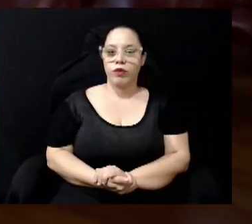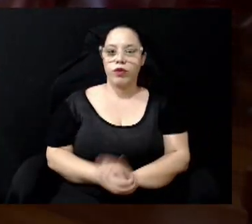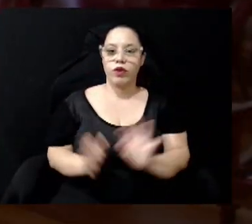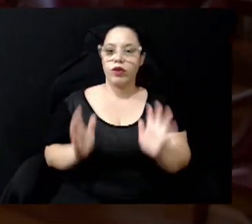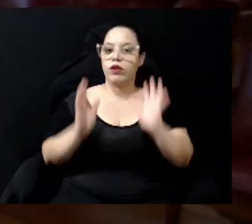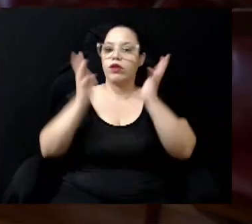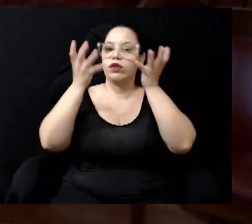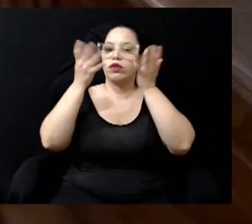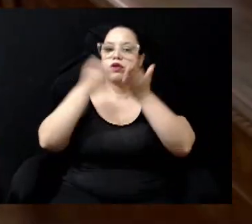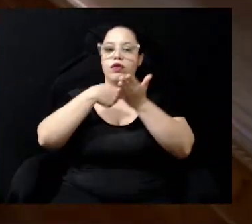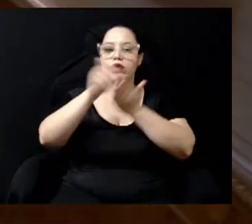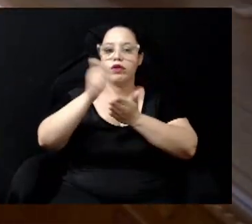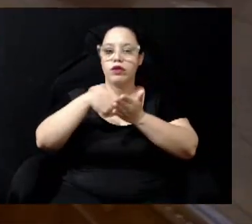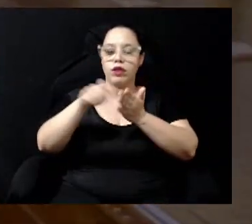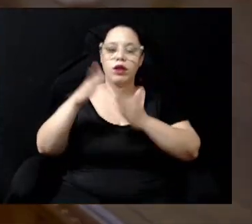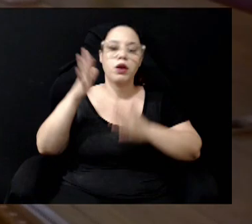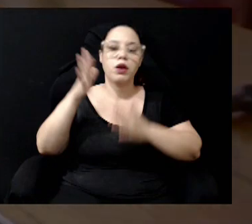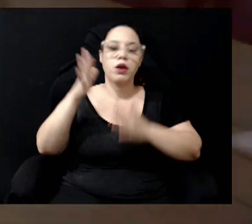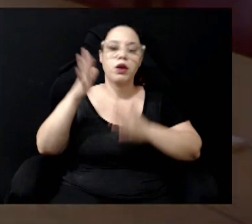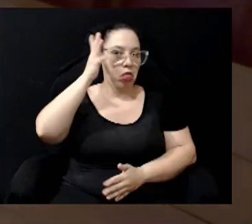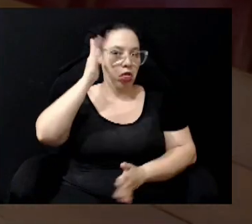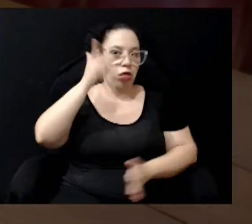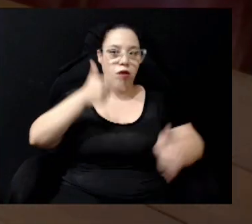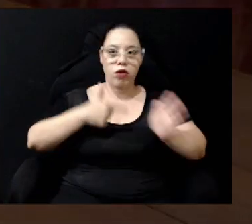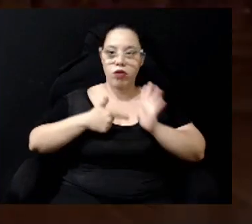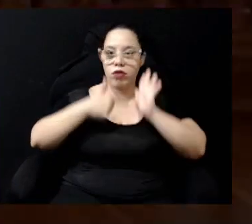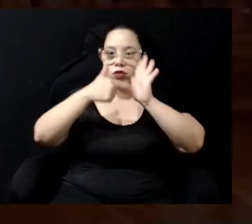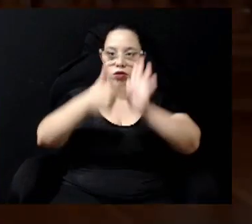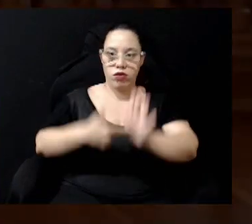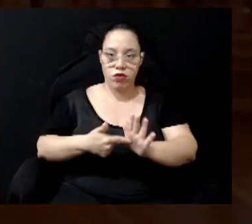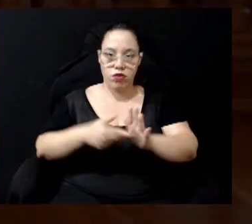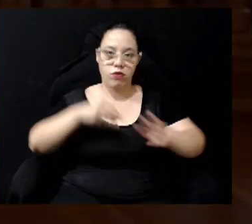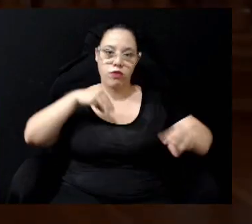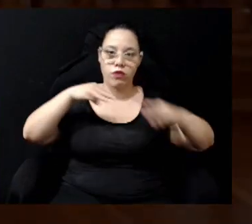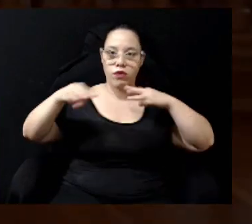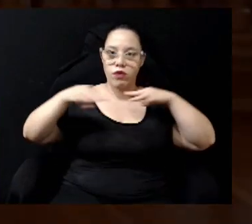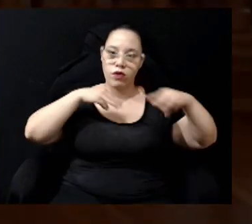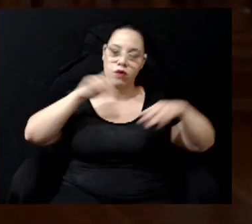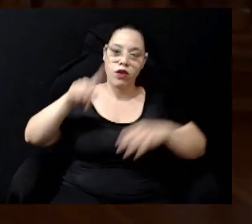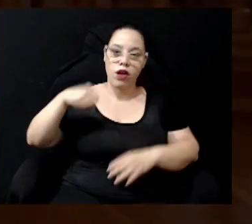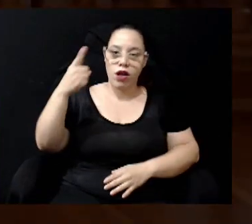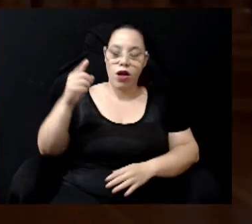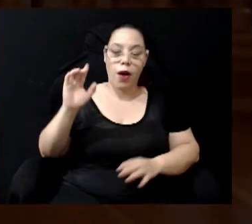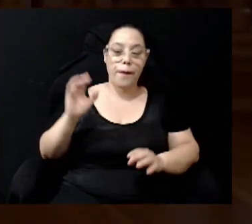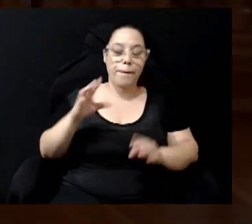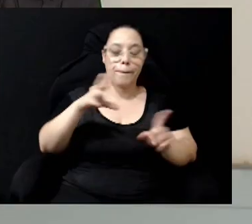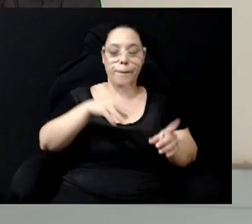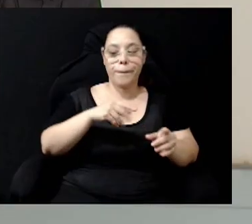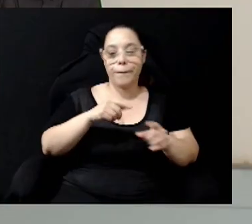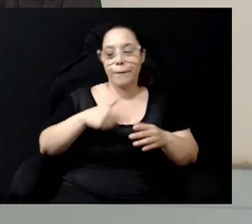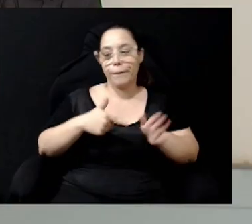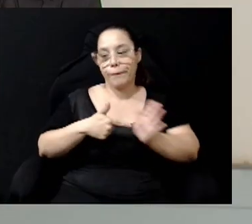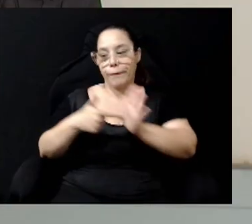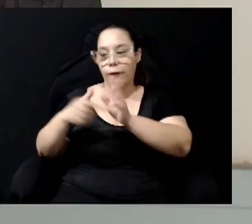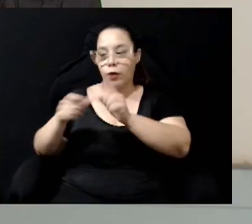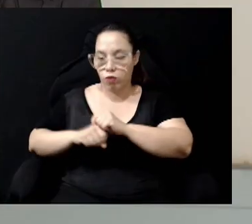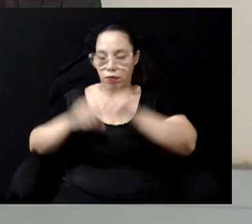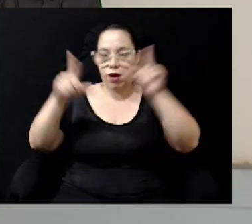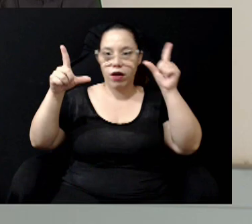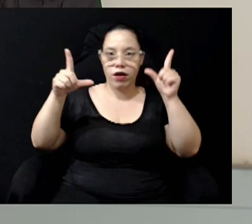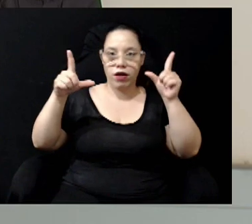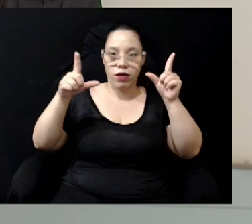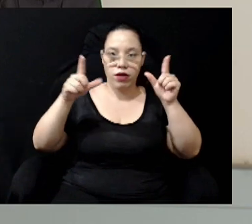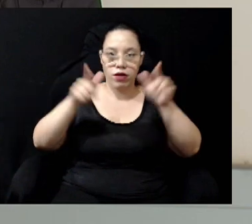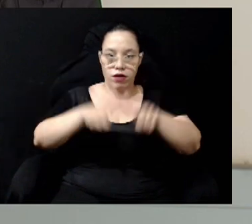literários, palestras e apresentações musicais, além de premiações de artistas destacados, na Galeria de